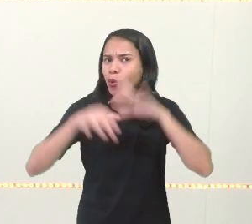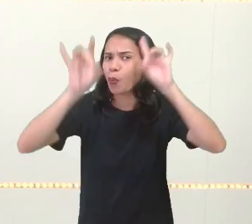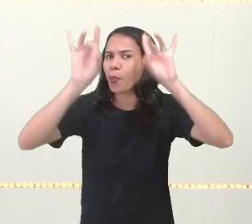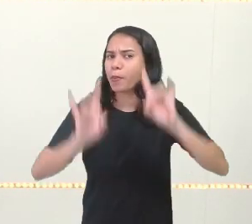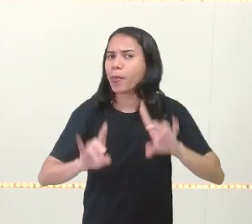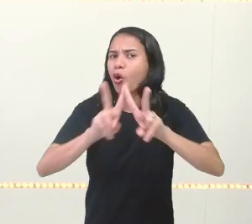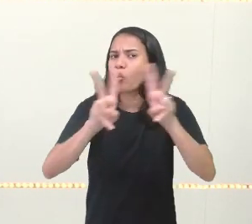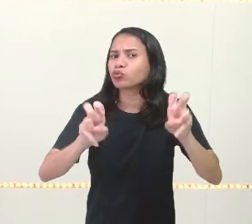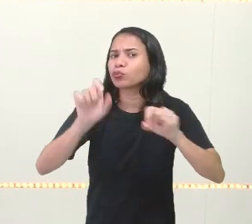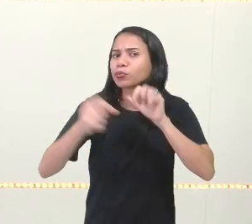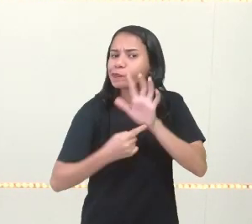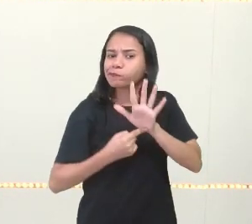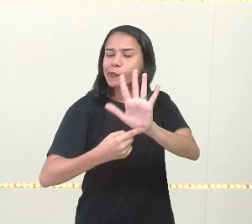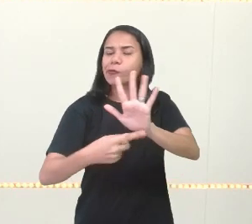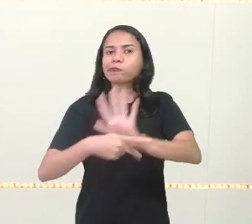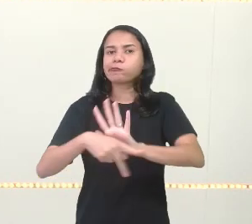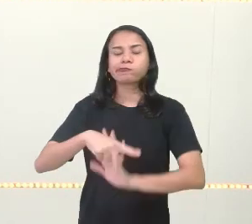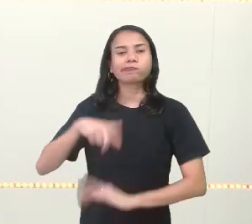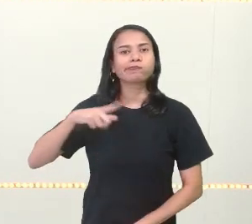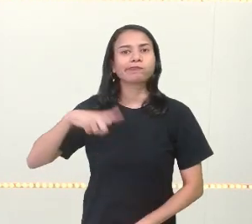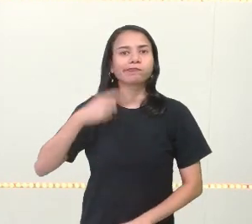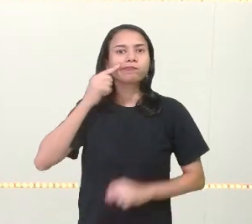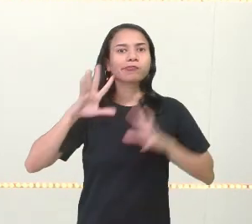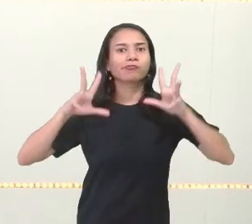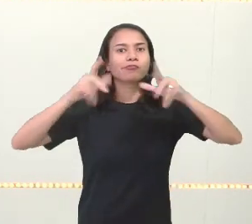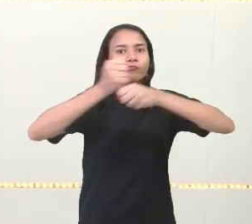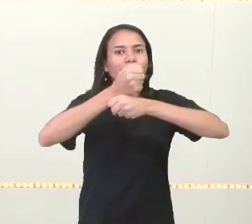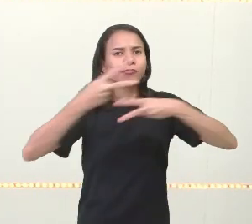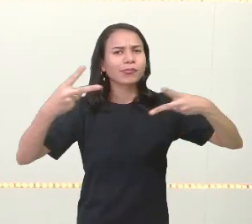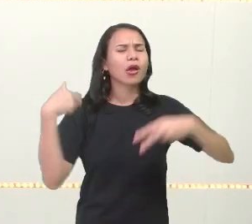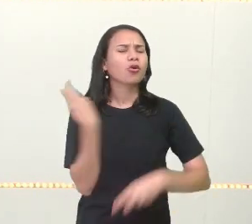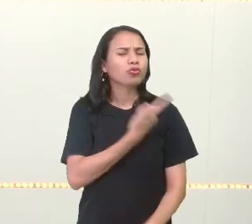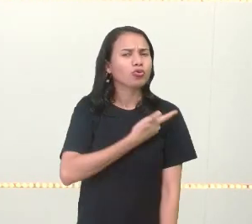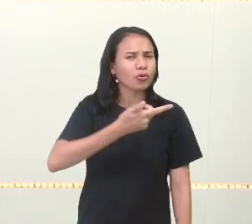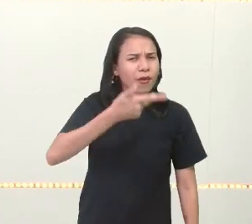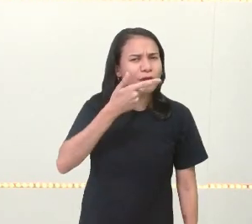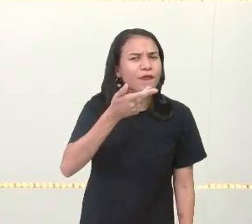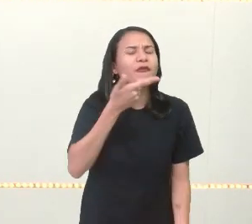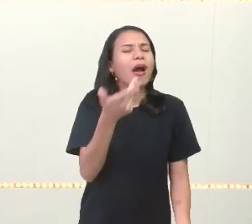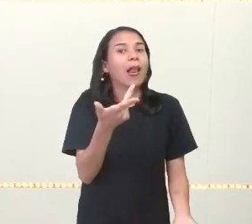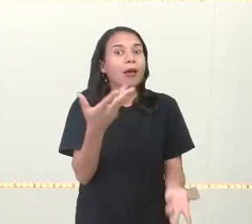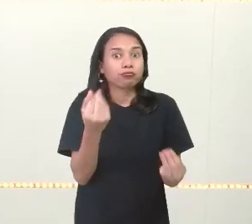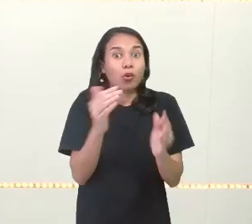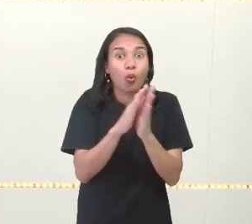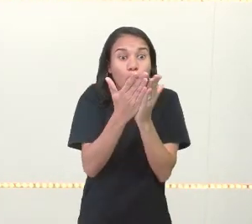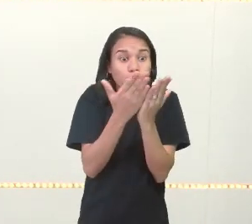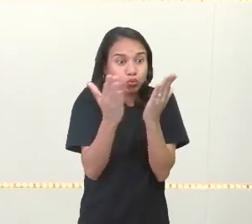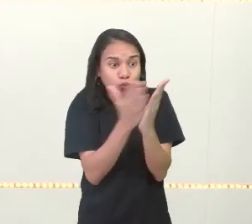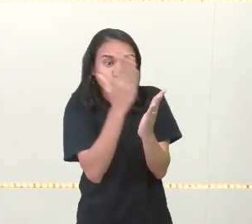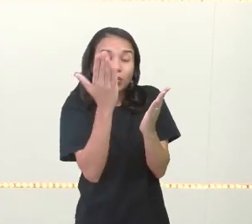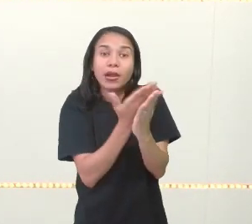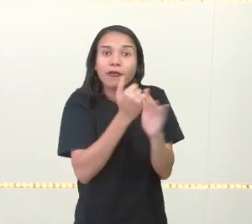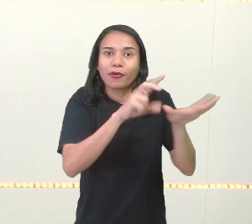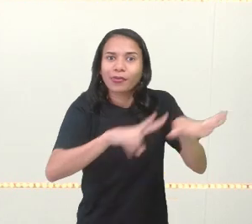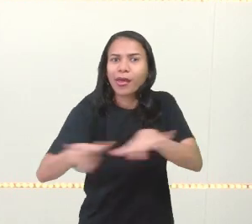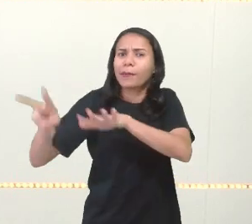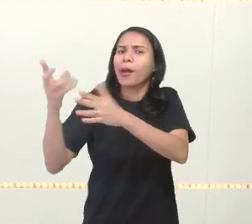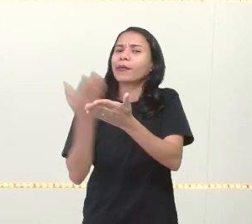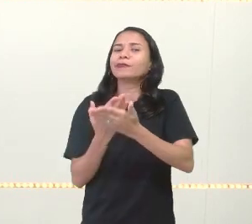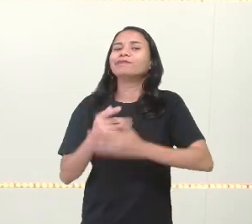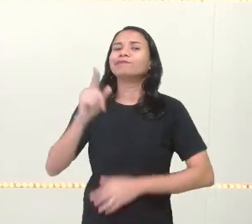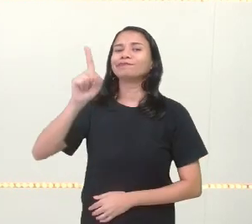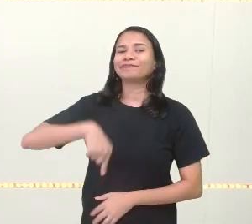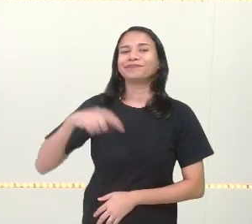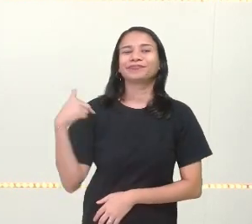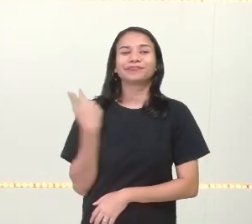sobre representações da fauna. Lembra que a gente tem falado bastante por causa daquele livrinho que inspirou a semana inteira de aulas? Pois é,